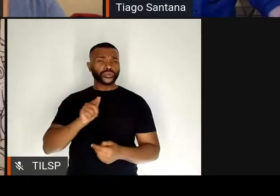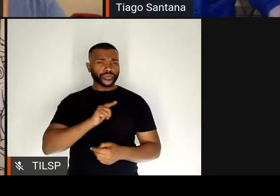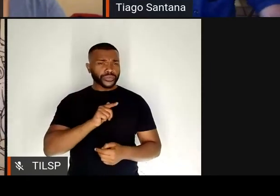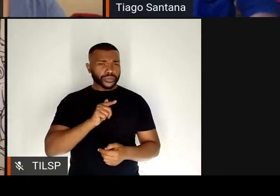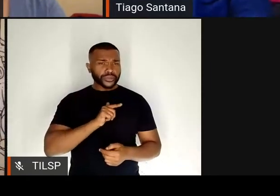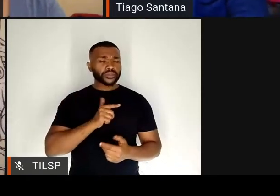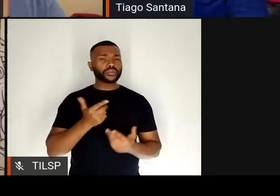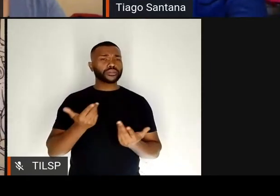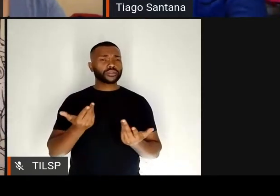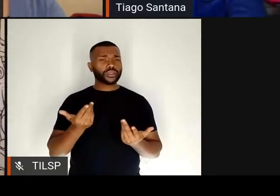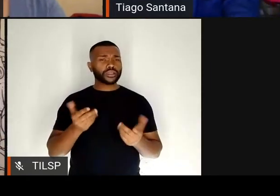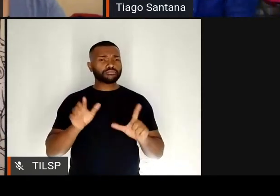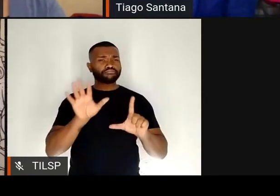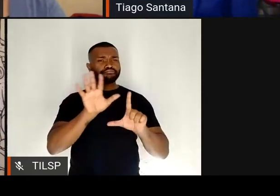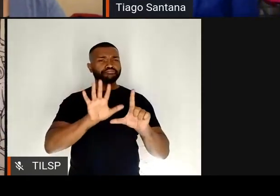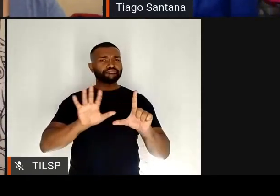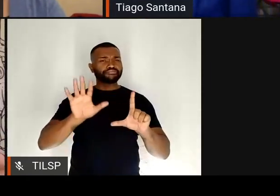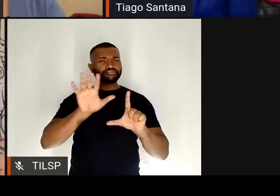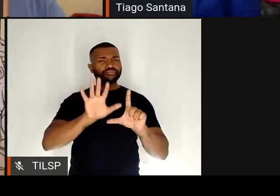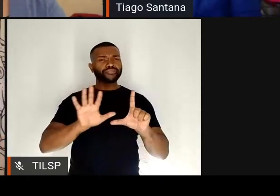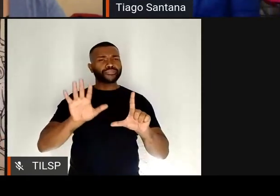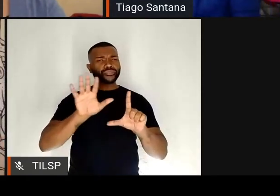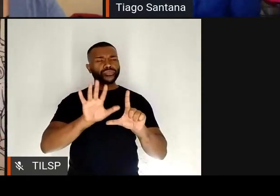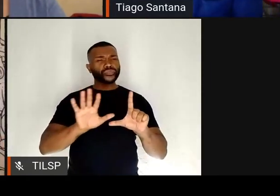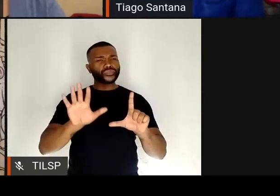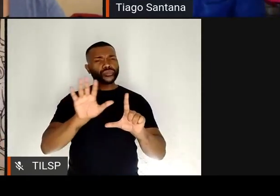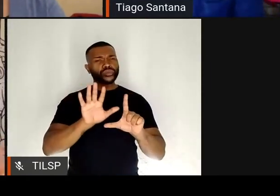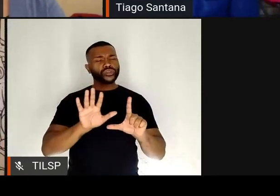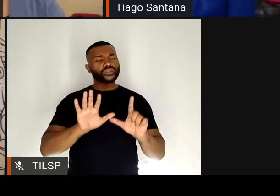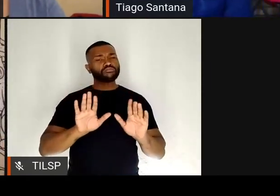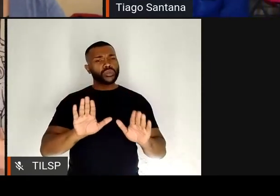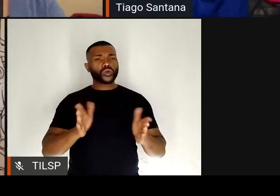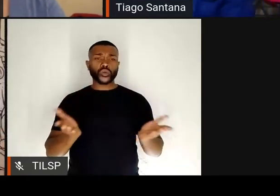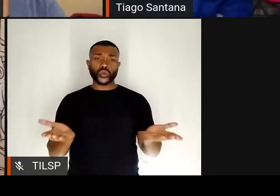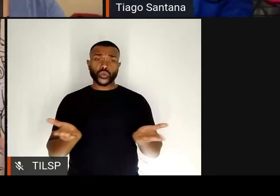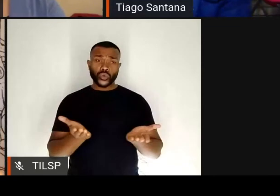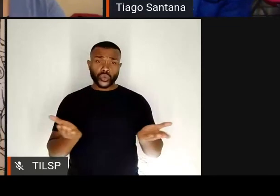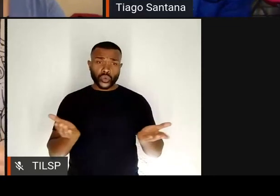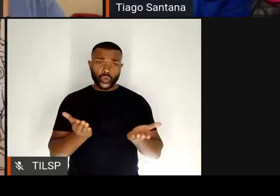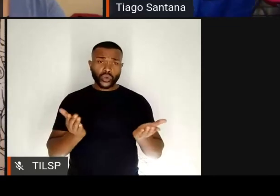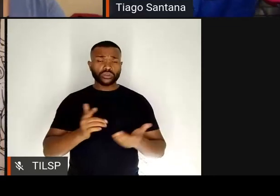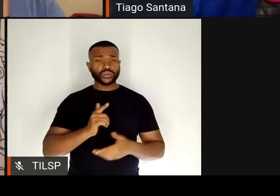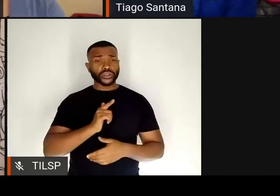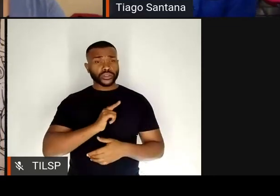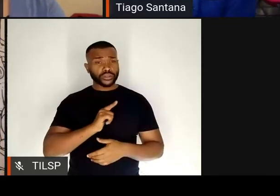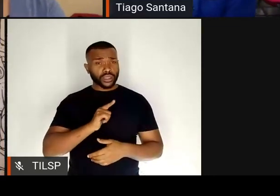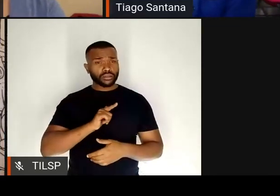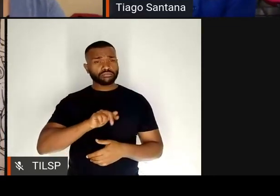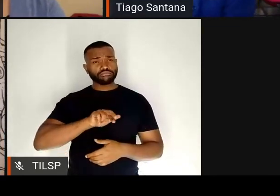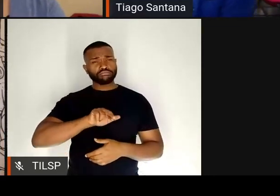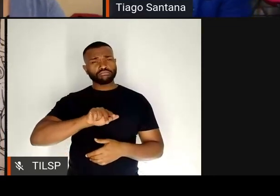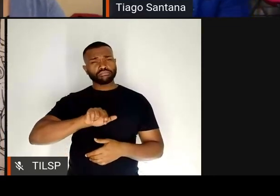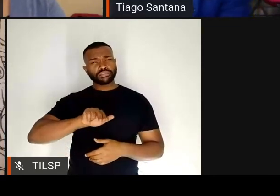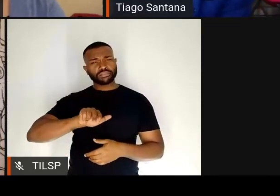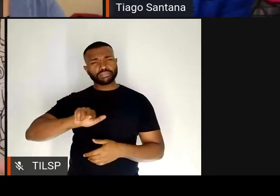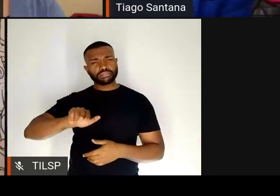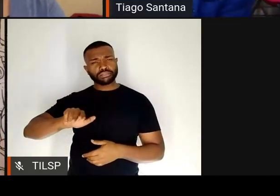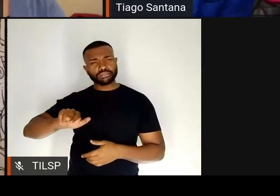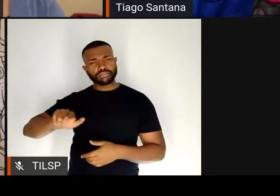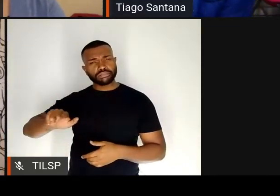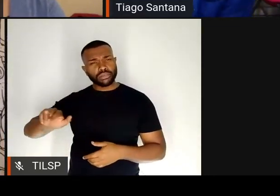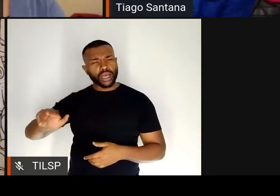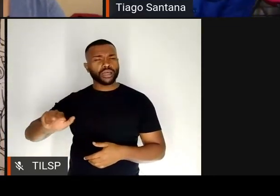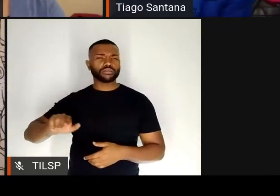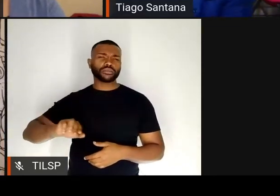de imagens, mas ainda hoje, com todo esse volume, né, trilionário